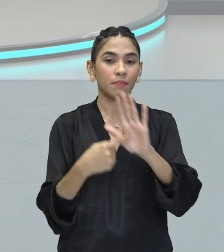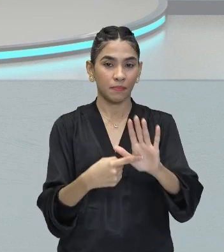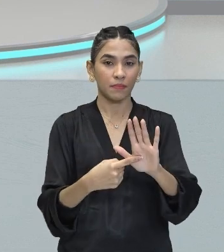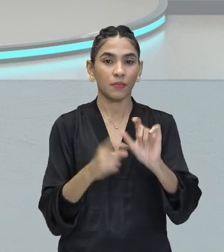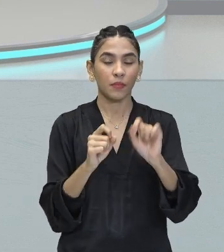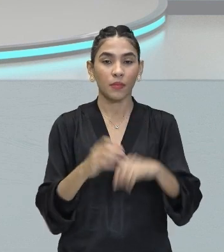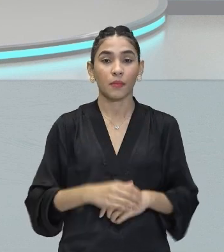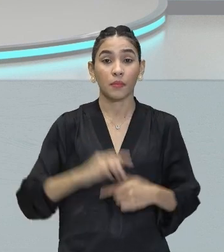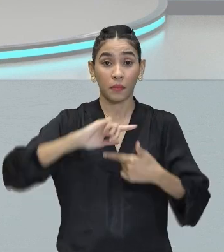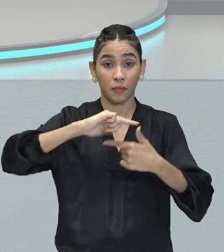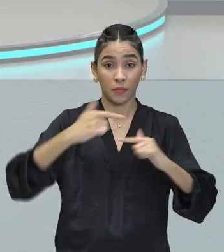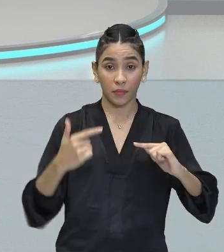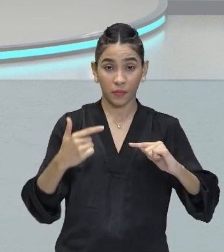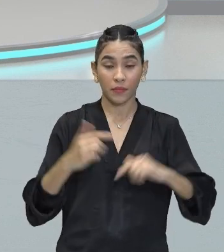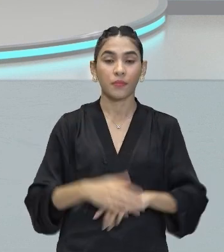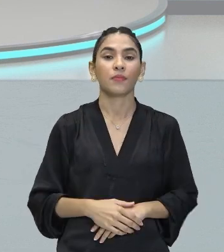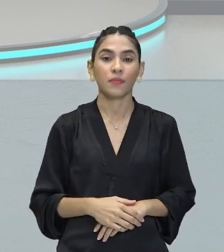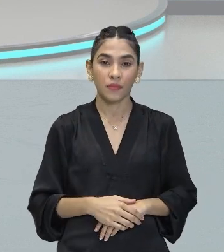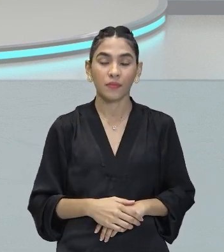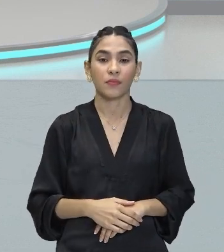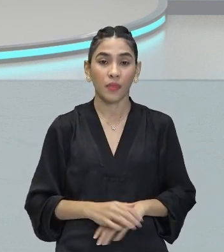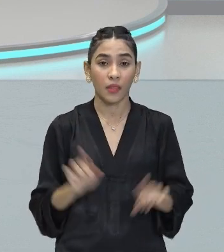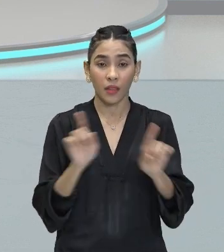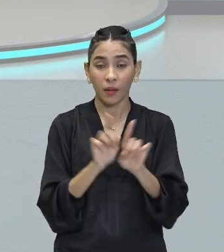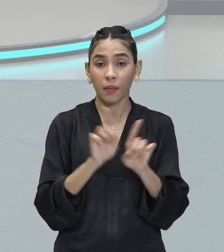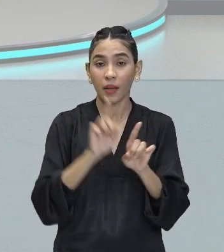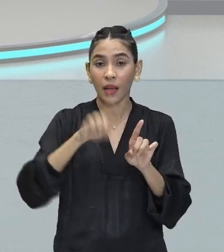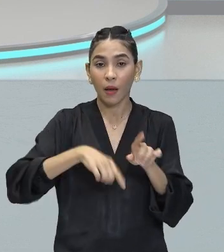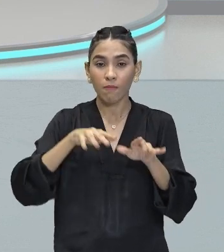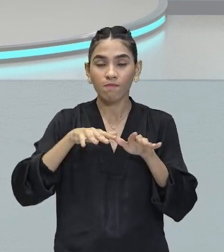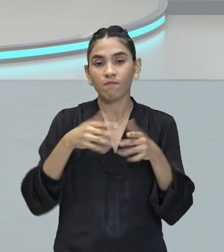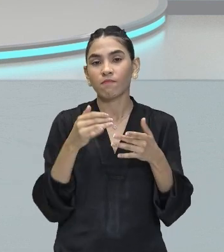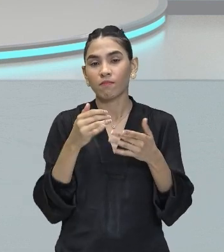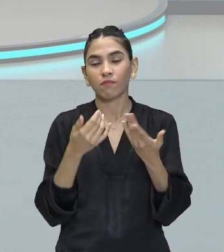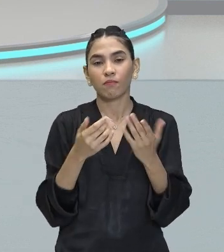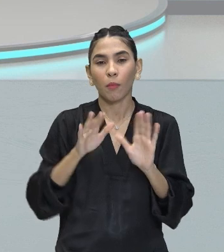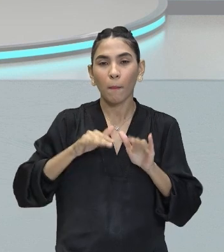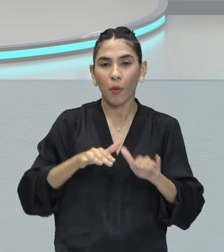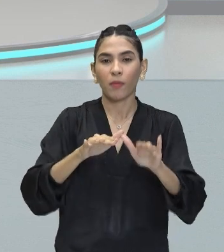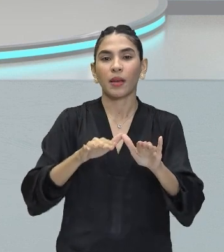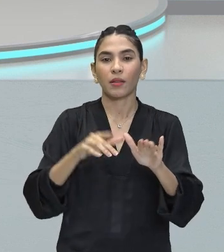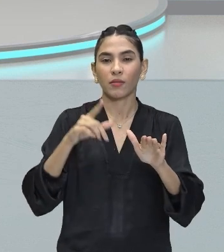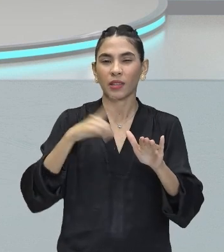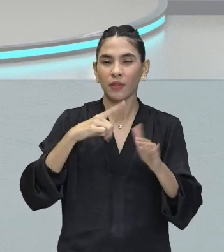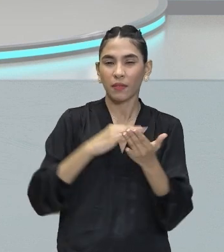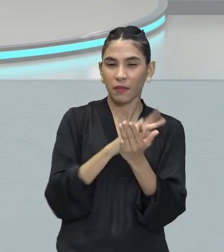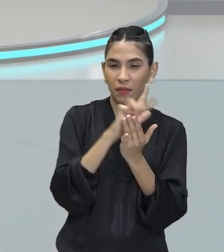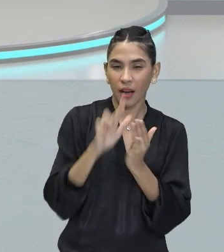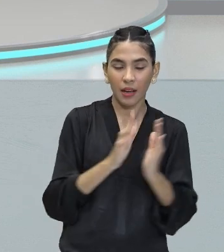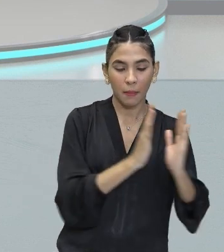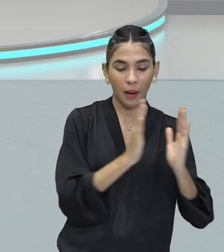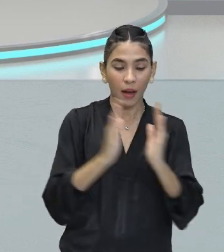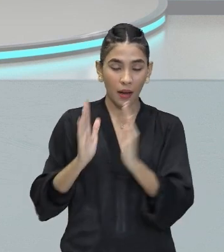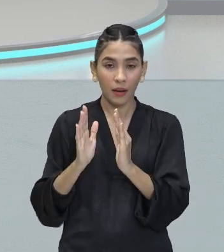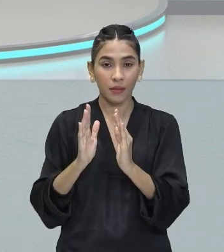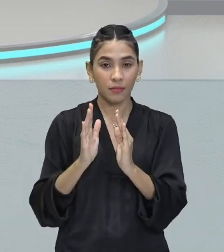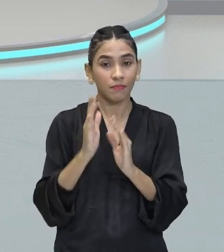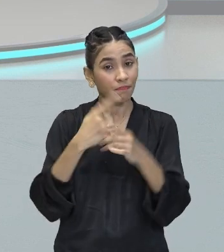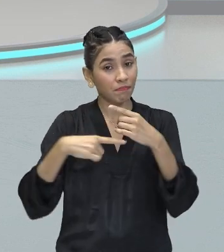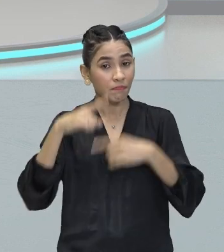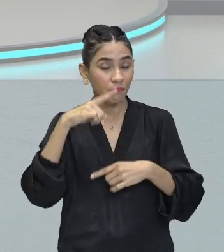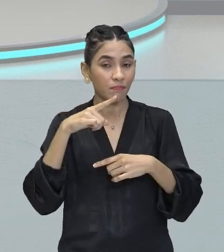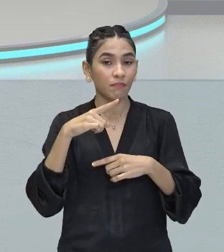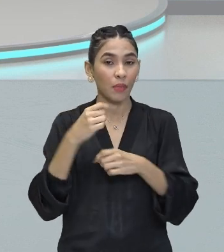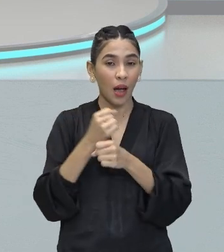o modernismo, ele foi um movimento que passou por muitas fases, foi evoluindo ao longo do tempo,